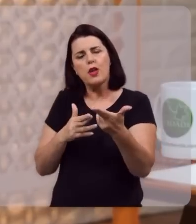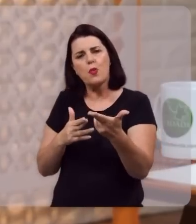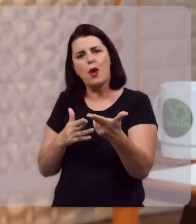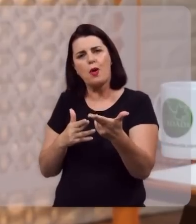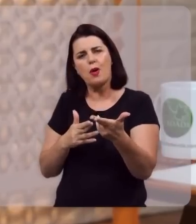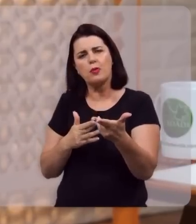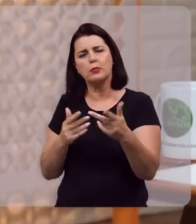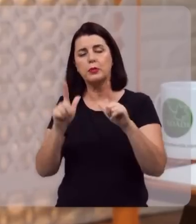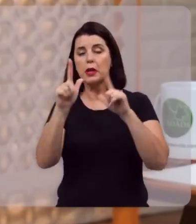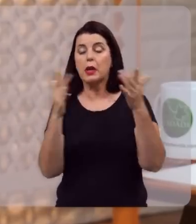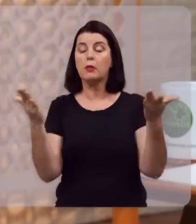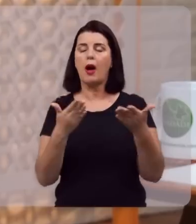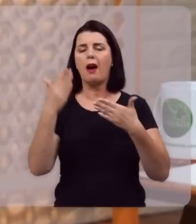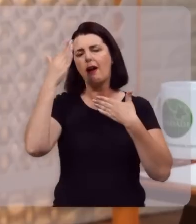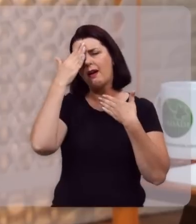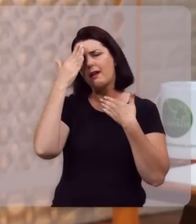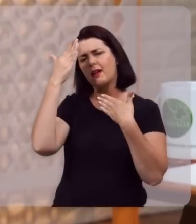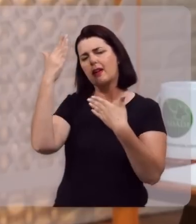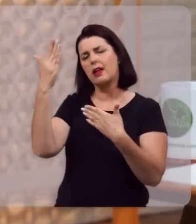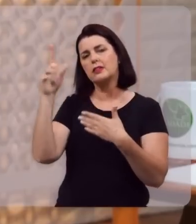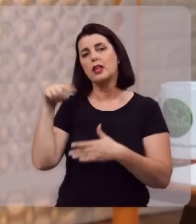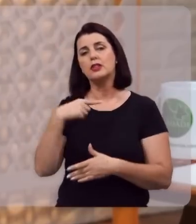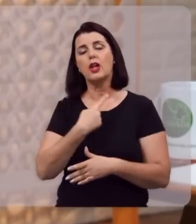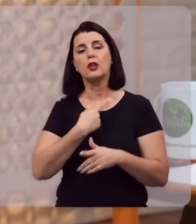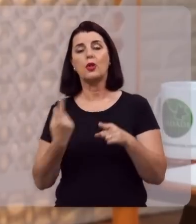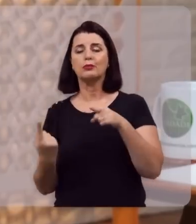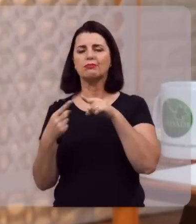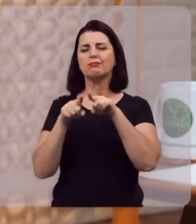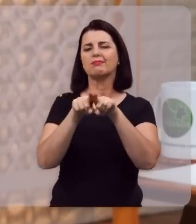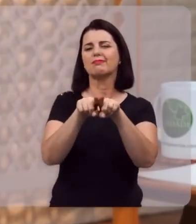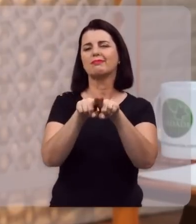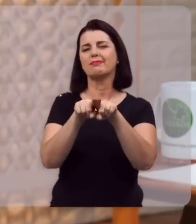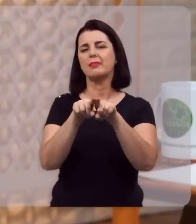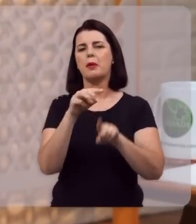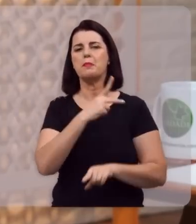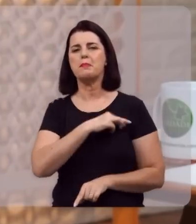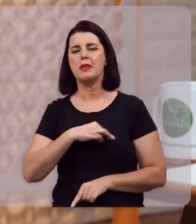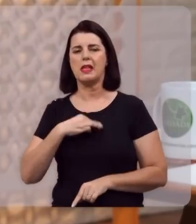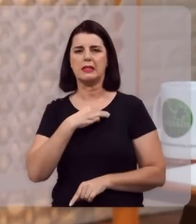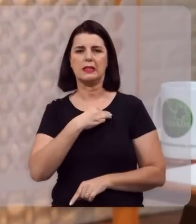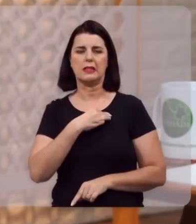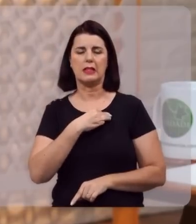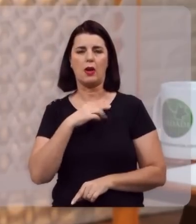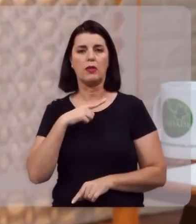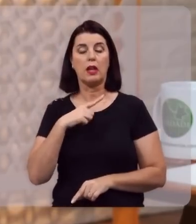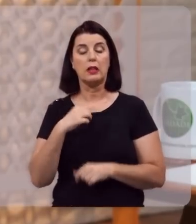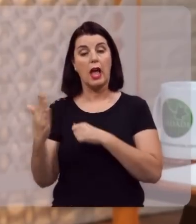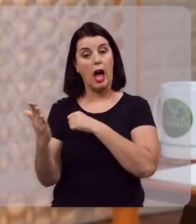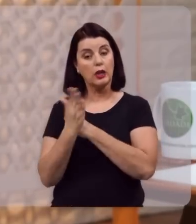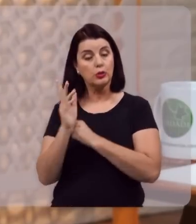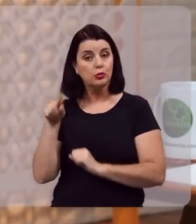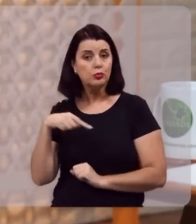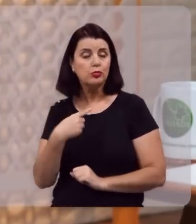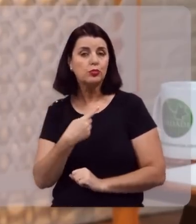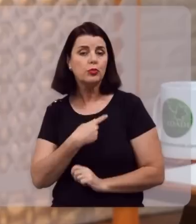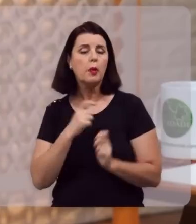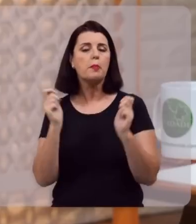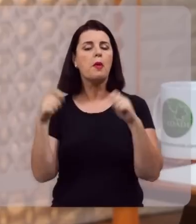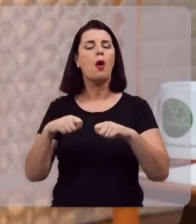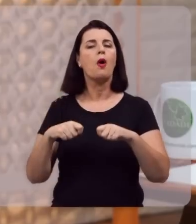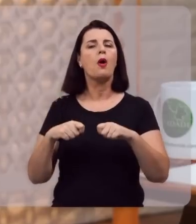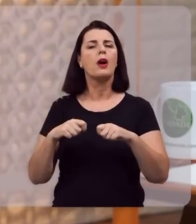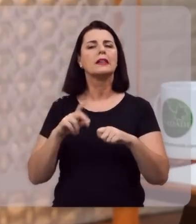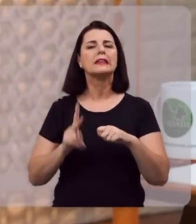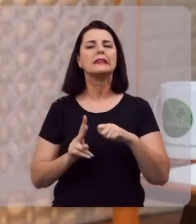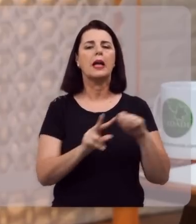pelo programa de hoje. E eu queria agradecer aos nossos parceiros em missão, aqueles que têm tornado possível nós estarmos